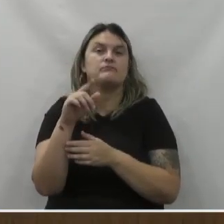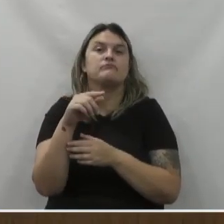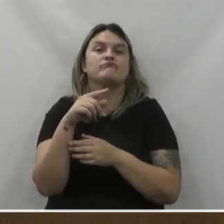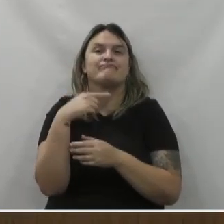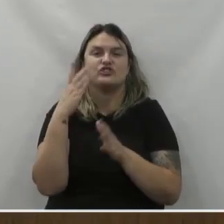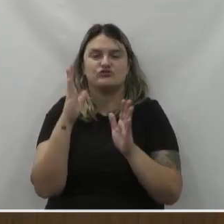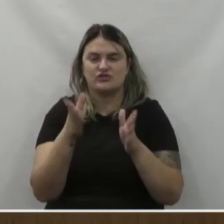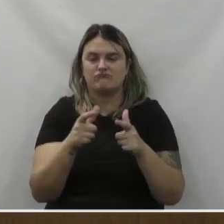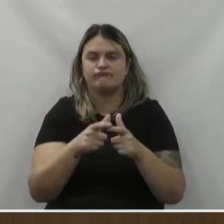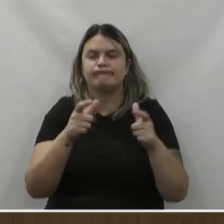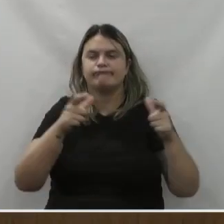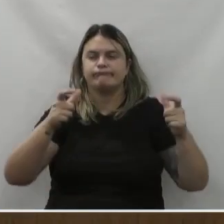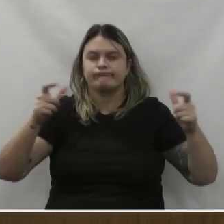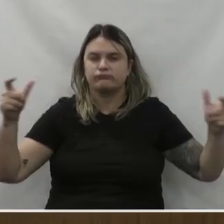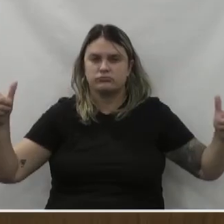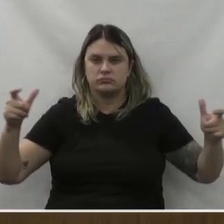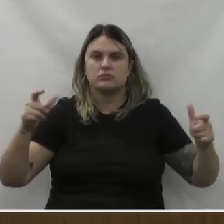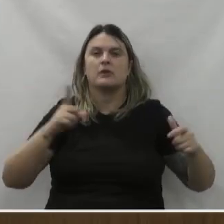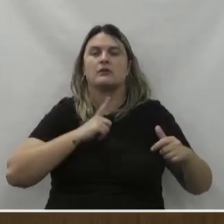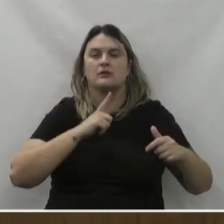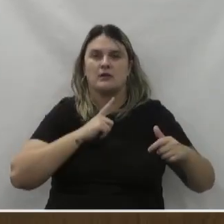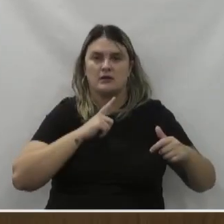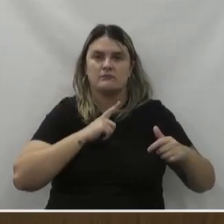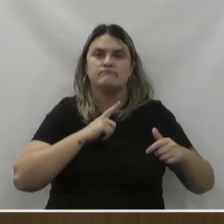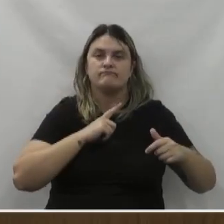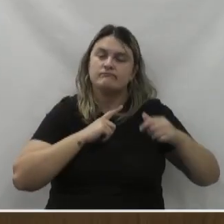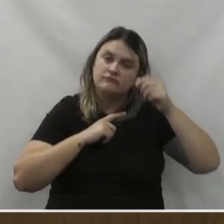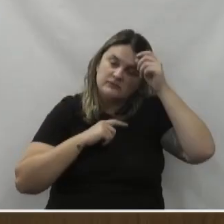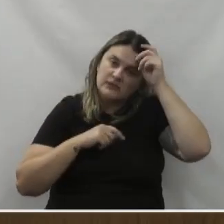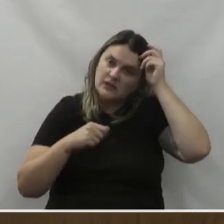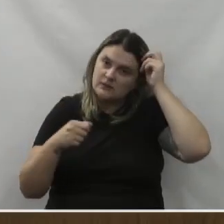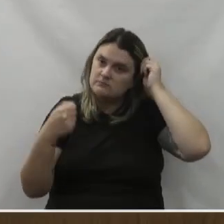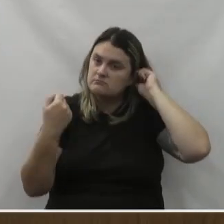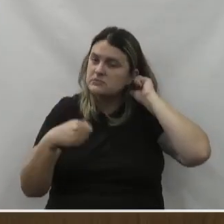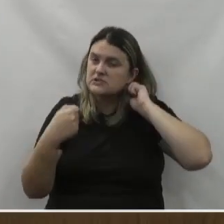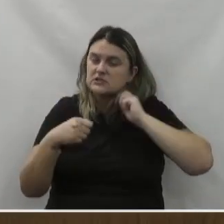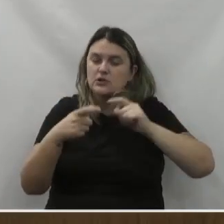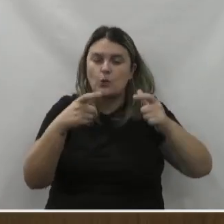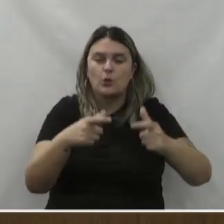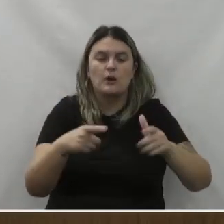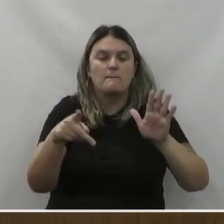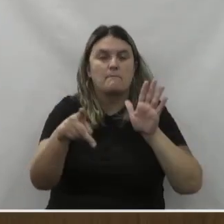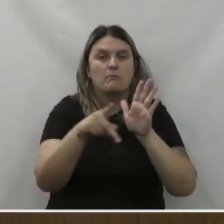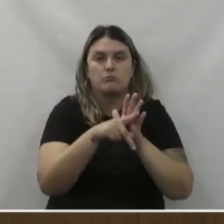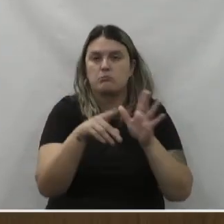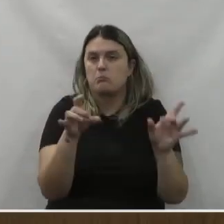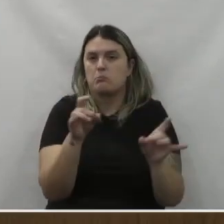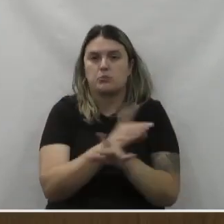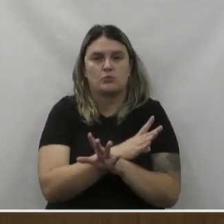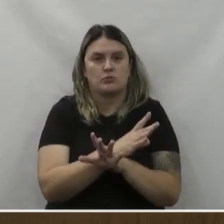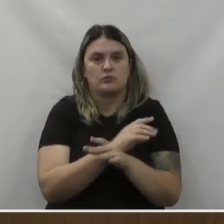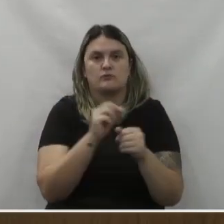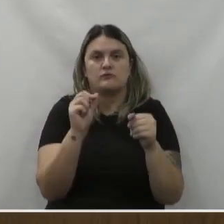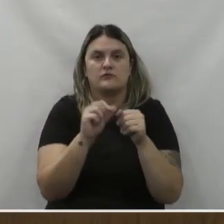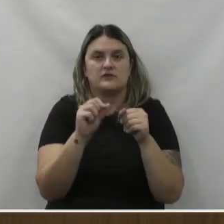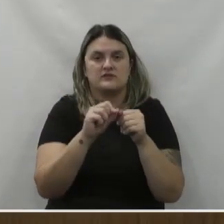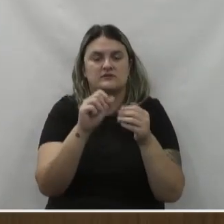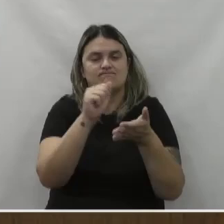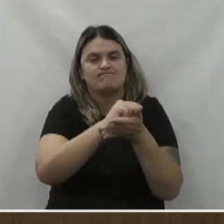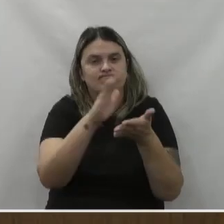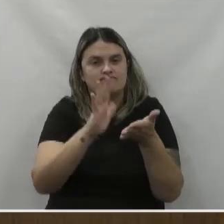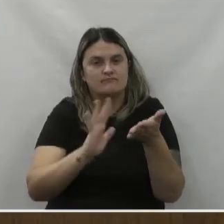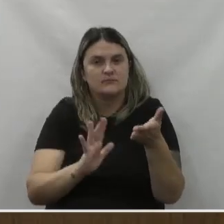crescimento populacional significativo, o que reforça a necessidade de um espaço adequado para a realização de